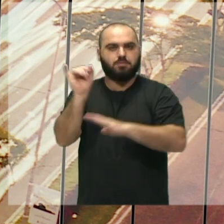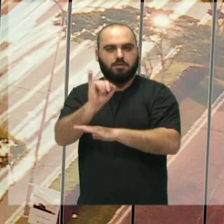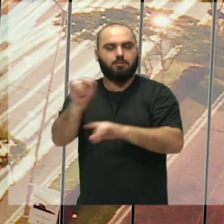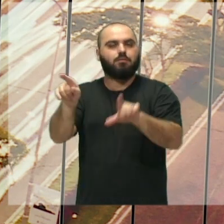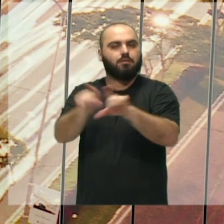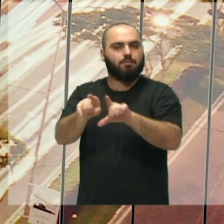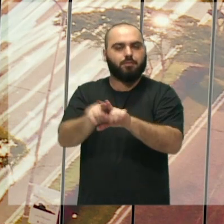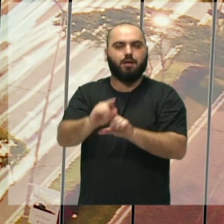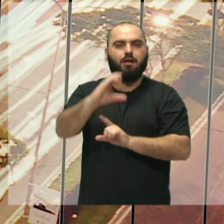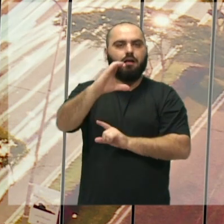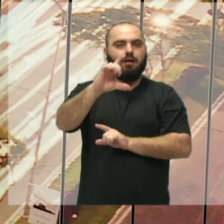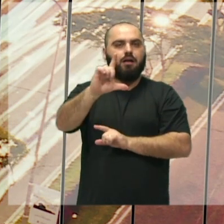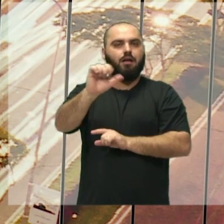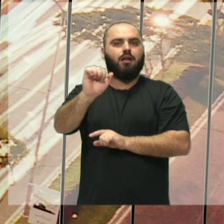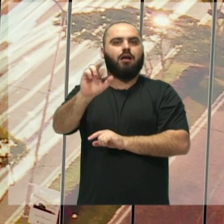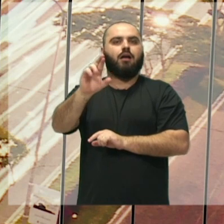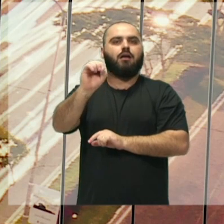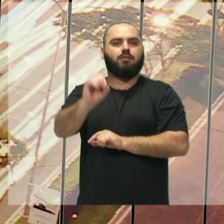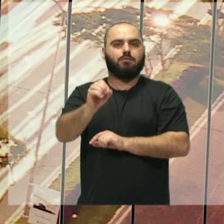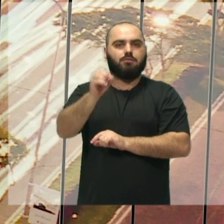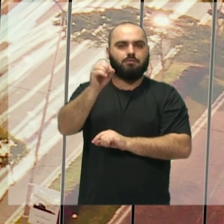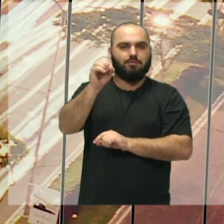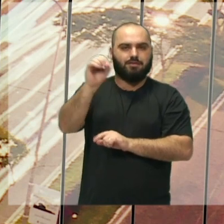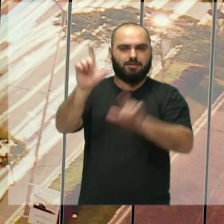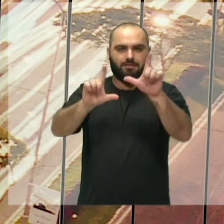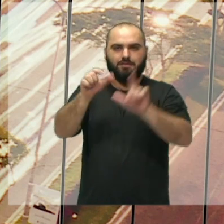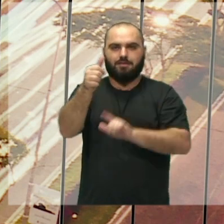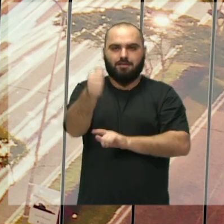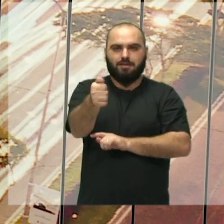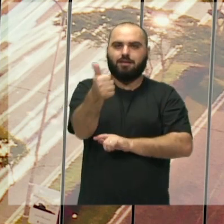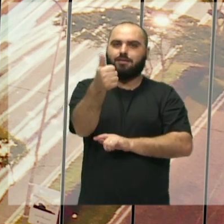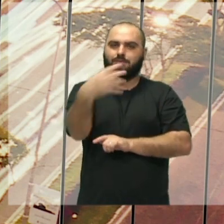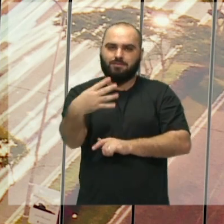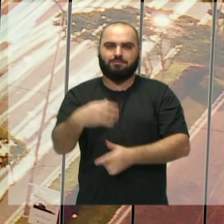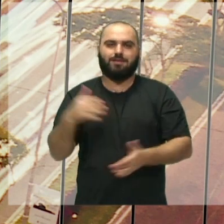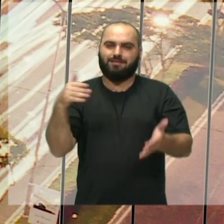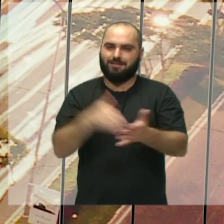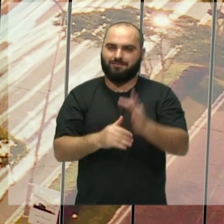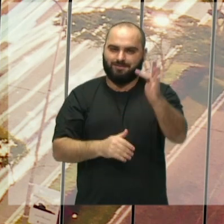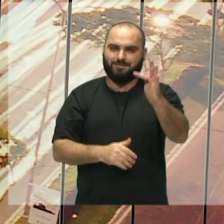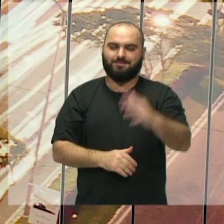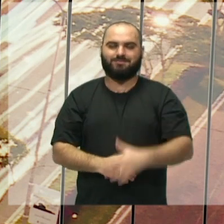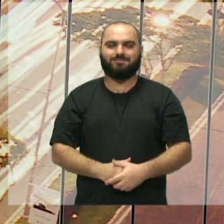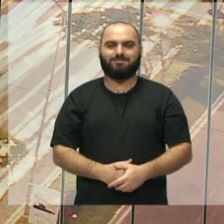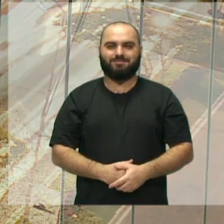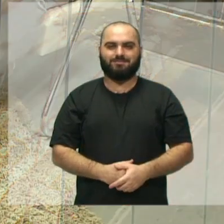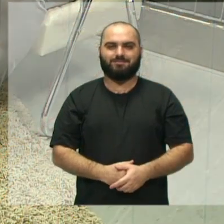e são transmitidos no canal 14 da Claro TV. Até a próxima!